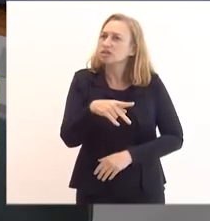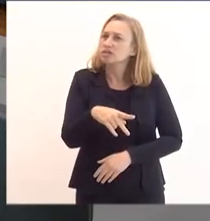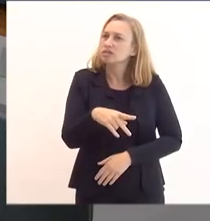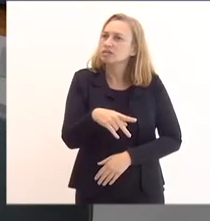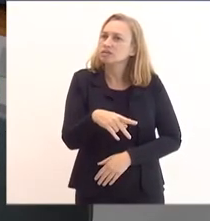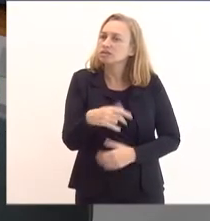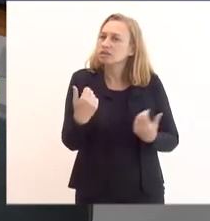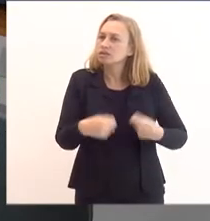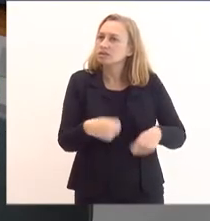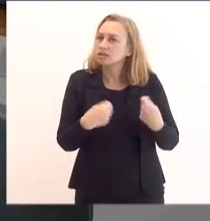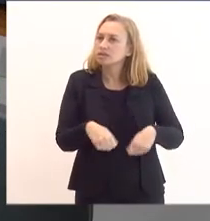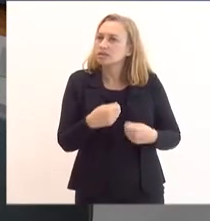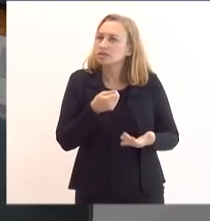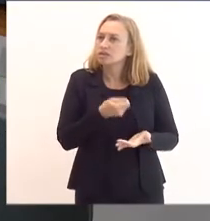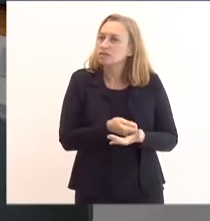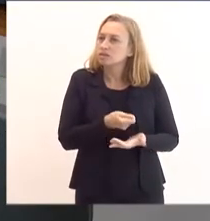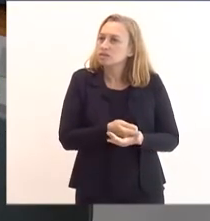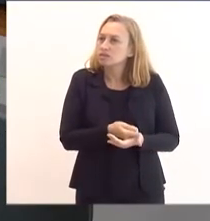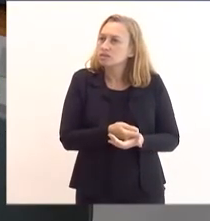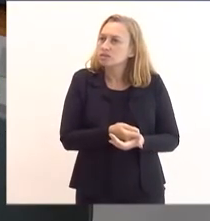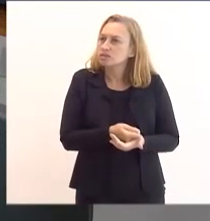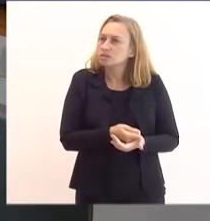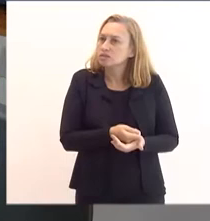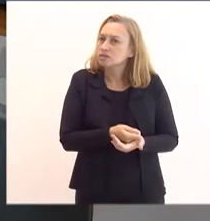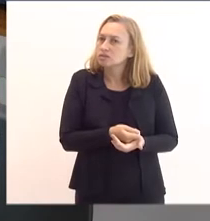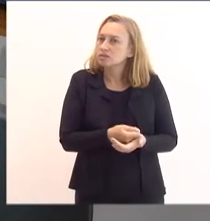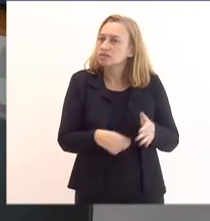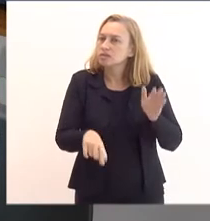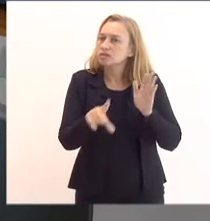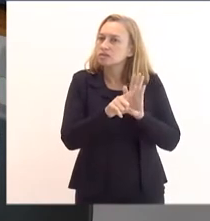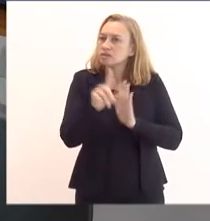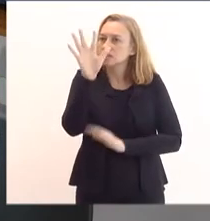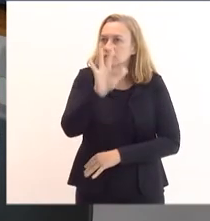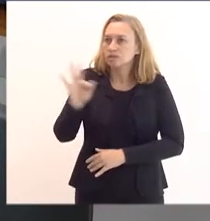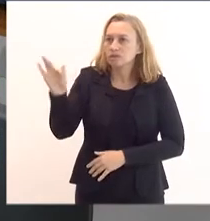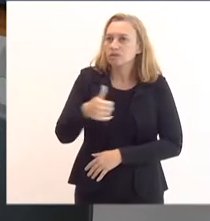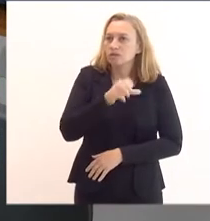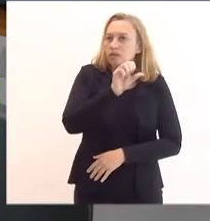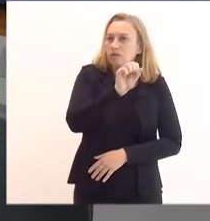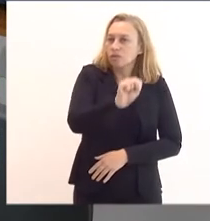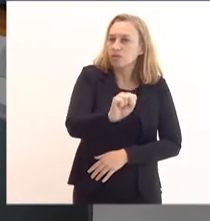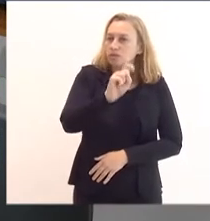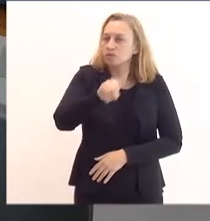efetiva necessidade exigida no disposto da Lei Federal